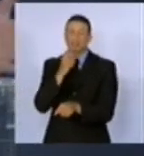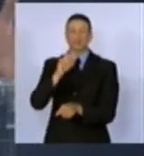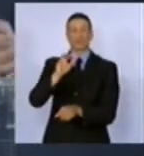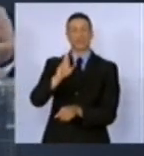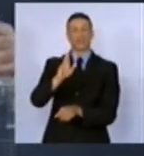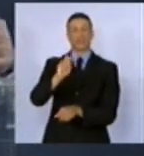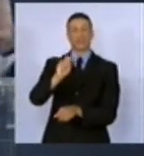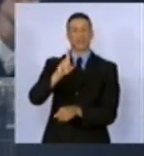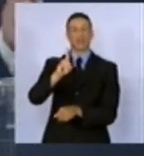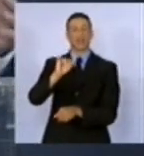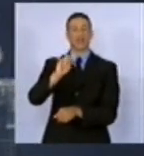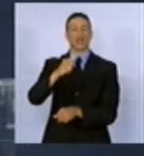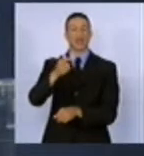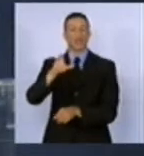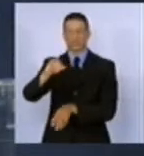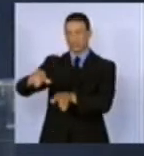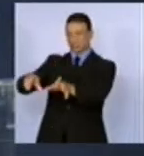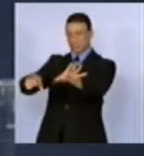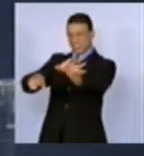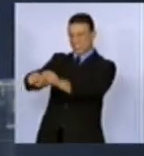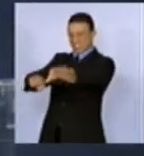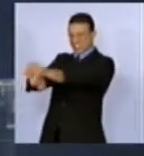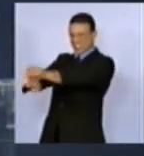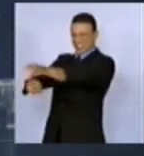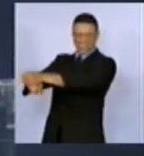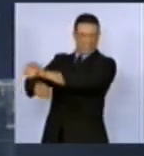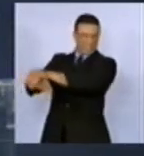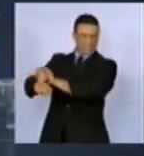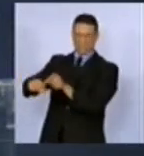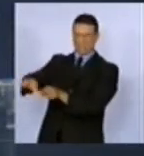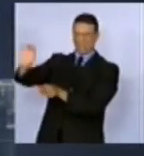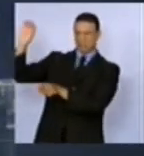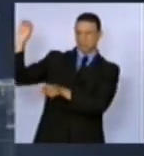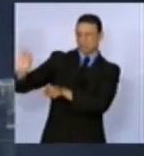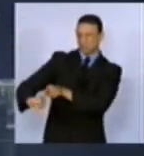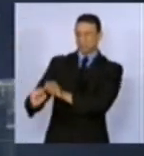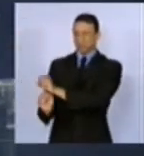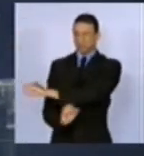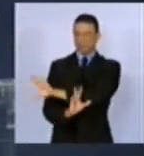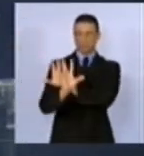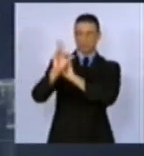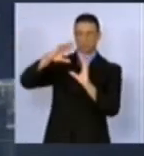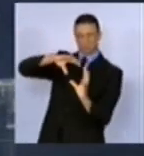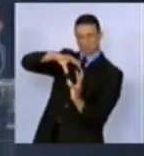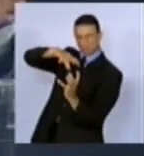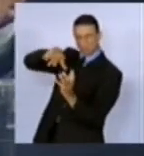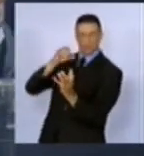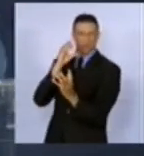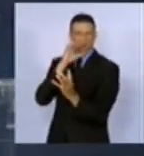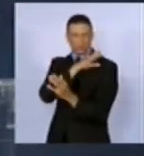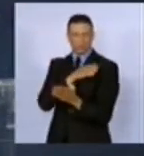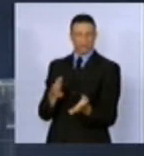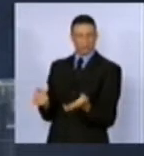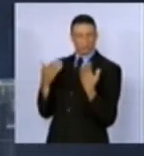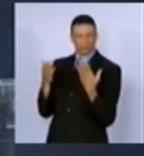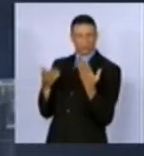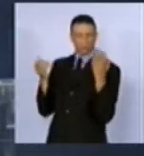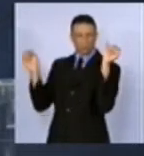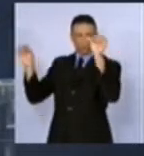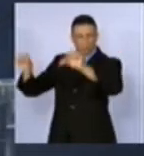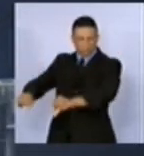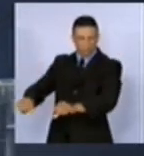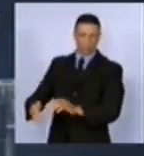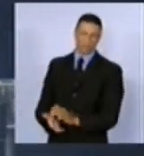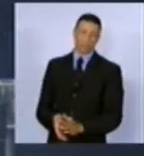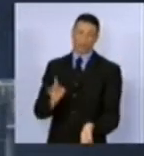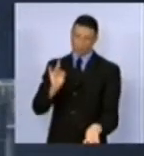isso aumenta mais ainda o efeito estufa isso tanto é verdade que na cidade de São Paulo